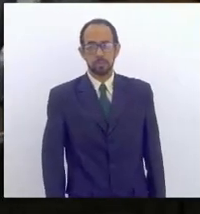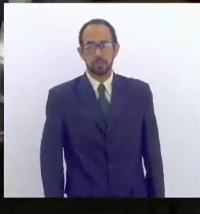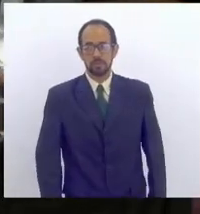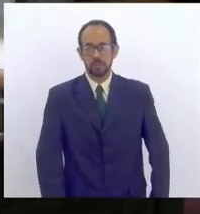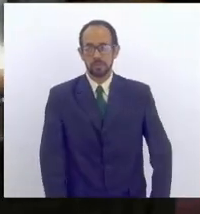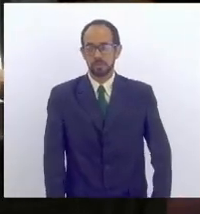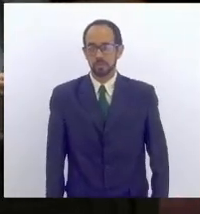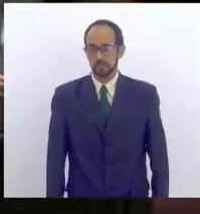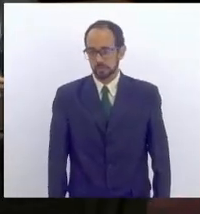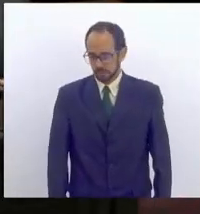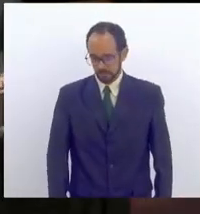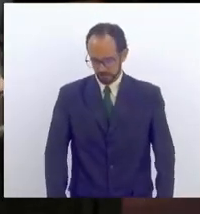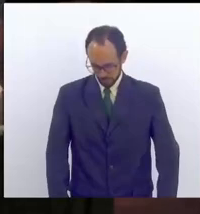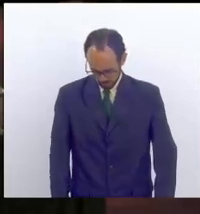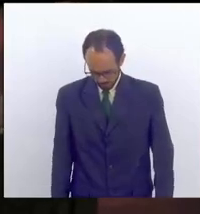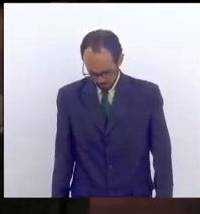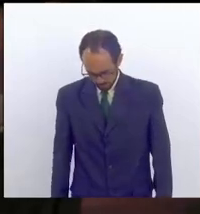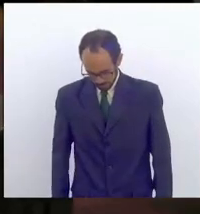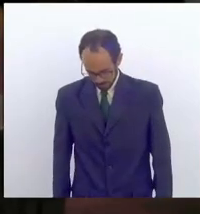Espera aí, eu acho que tem duas aí.